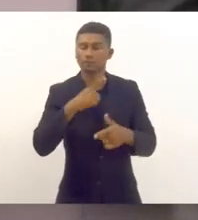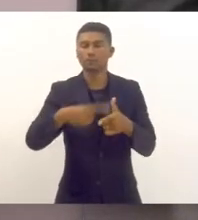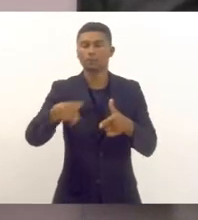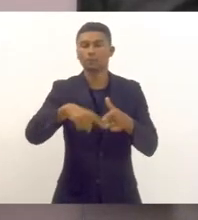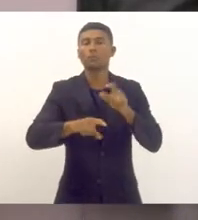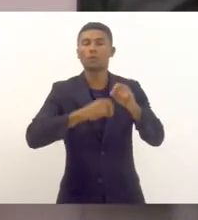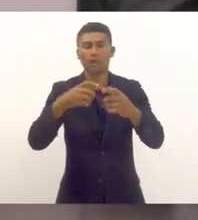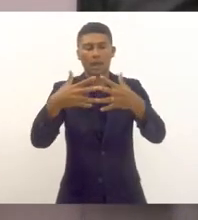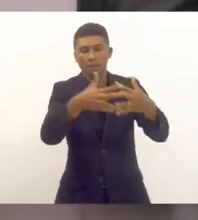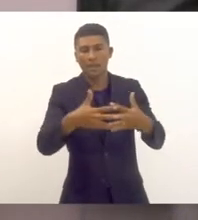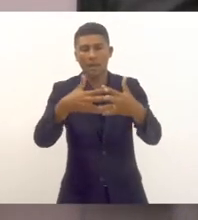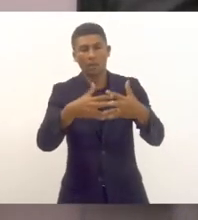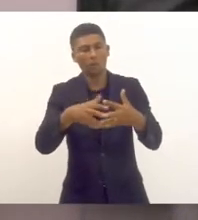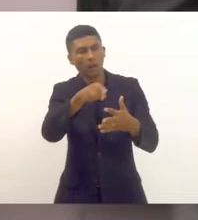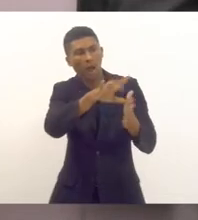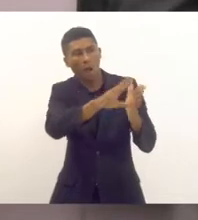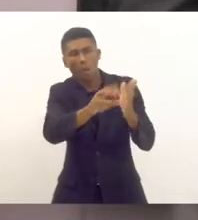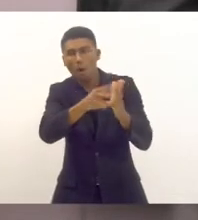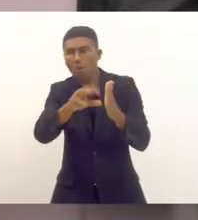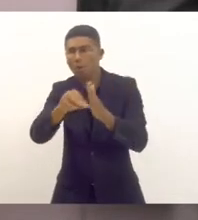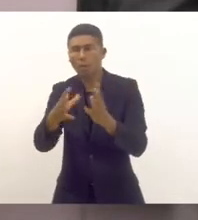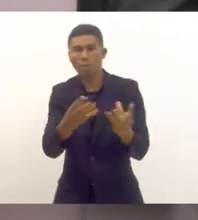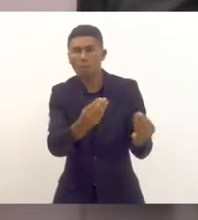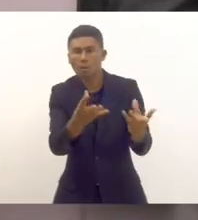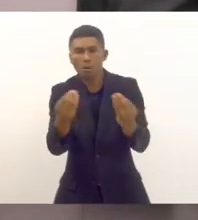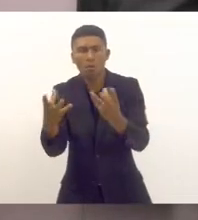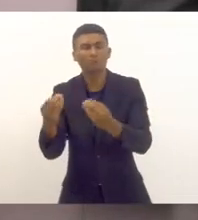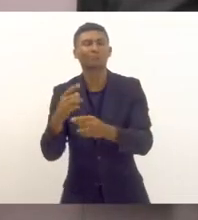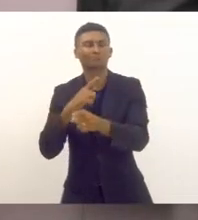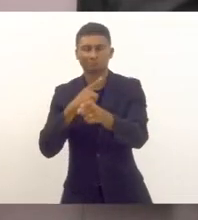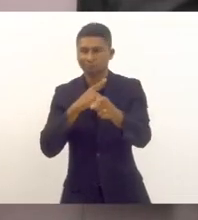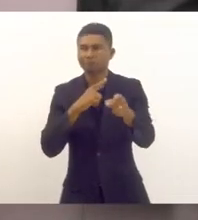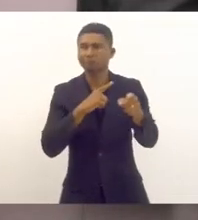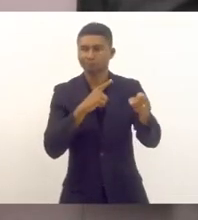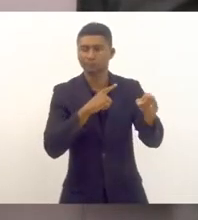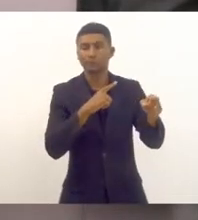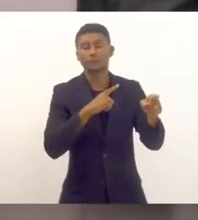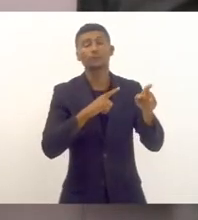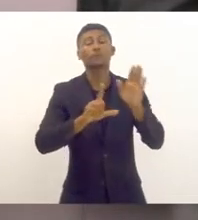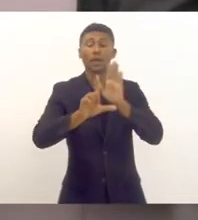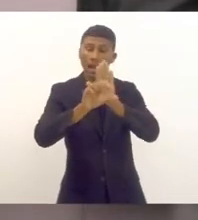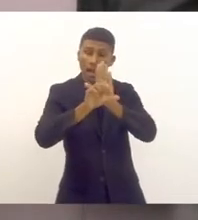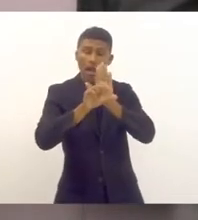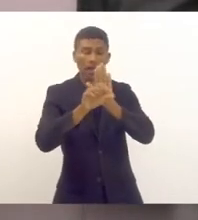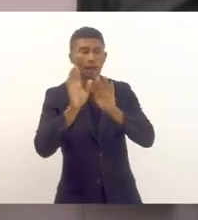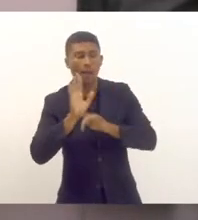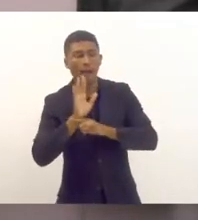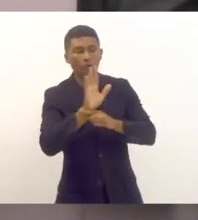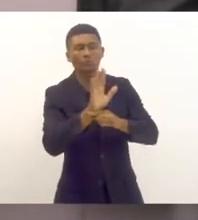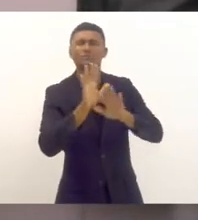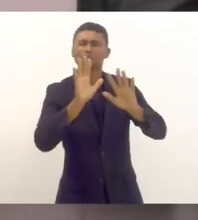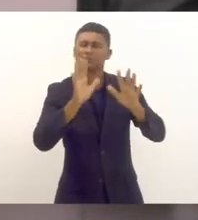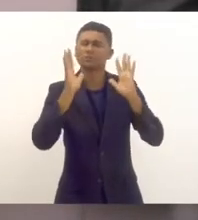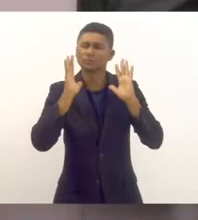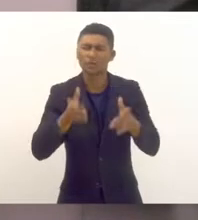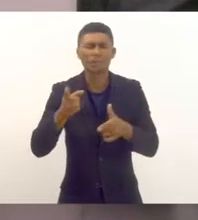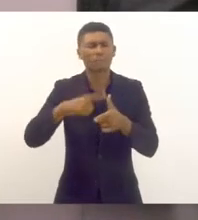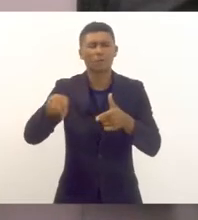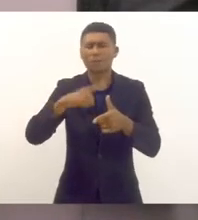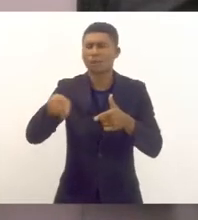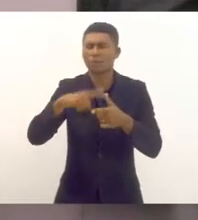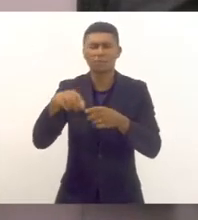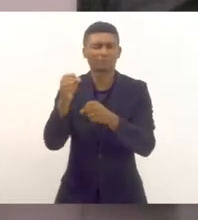consegue resolver. Até com leis também se consegue contribuir bastante, né, Marcelo? Mas é um problema que vem de décadas já